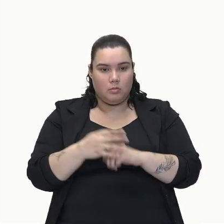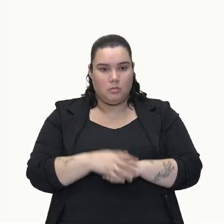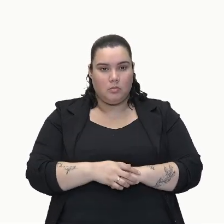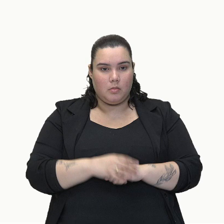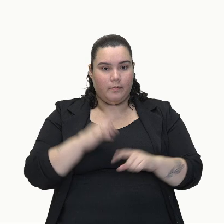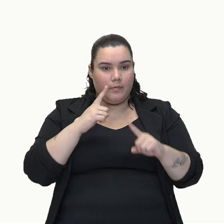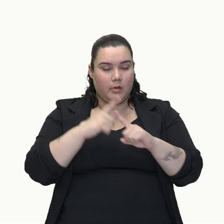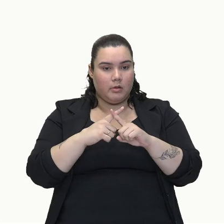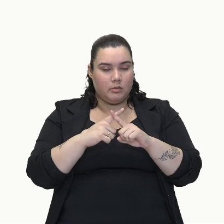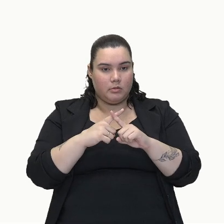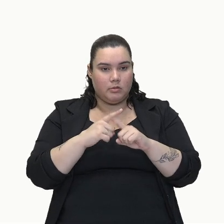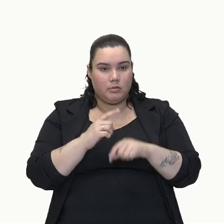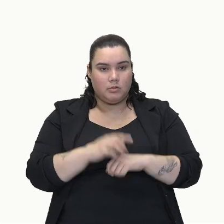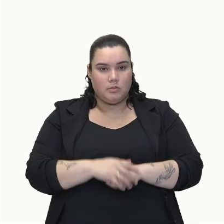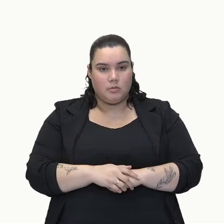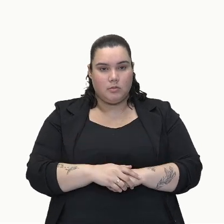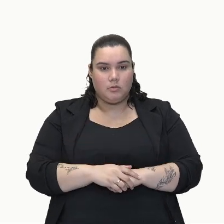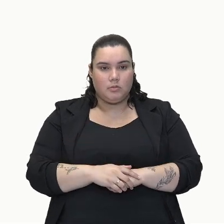vezes